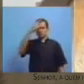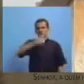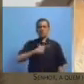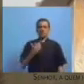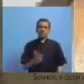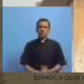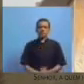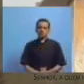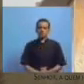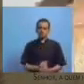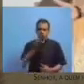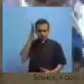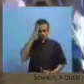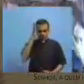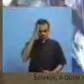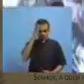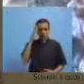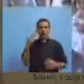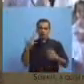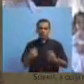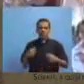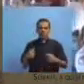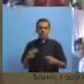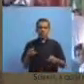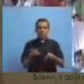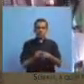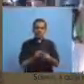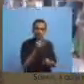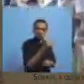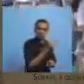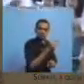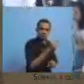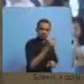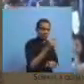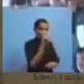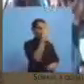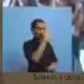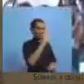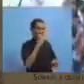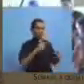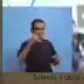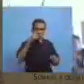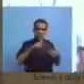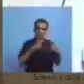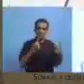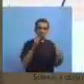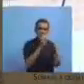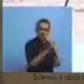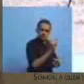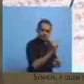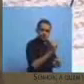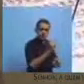apavorado. Mas aí ele não tem dinheiro para consertar. Então ele vai lá e compra uma boa lata de tinta e